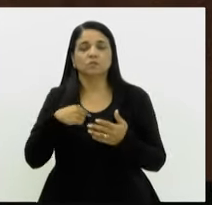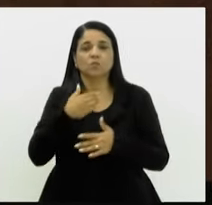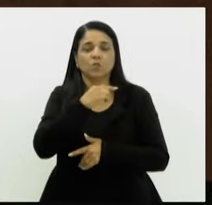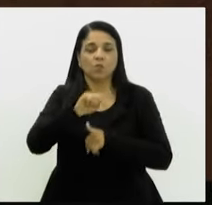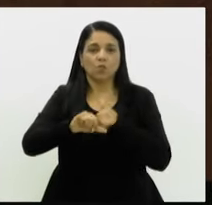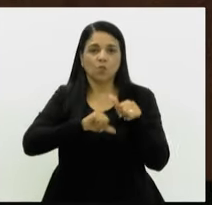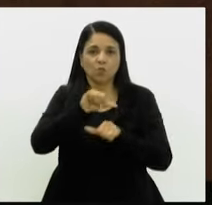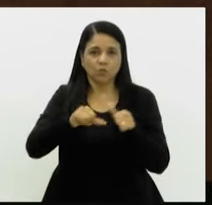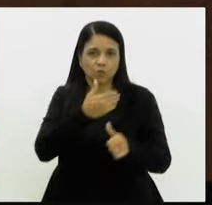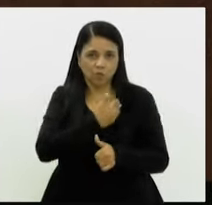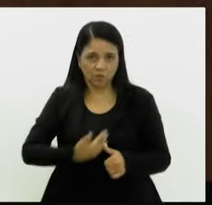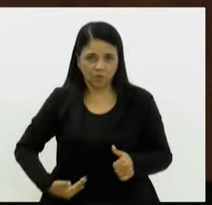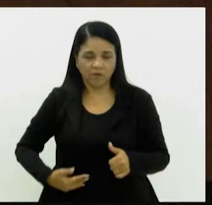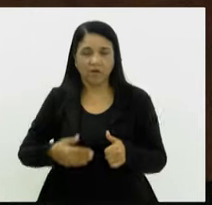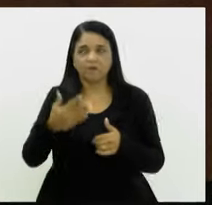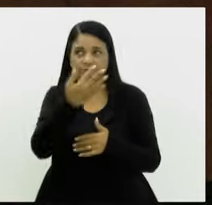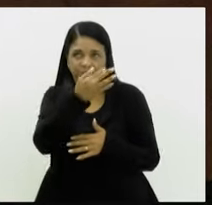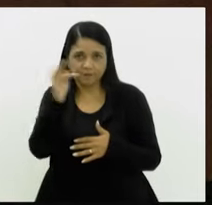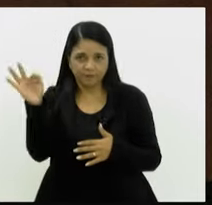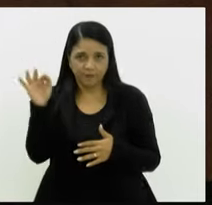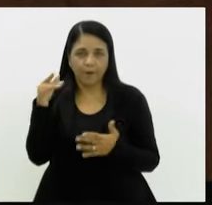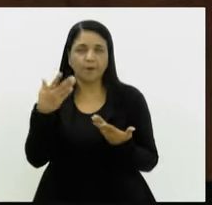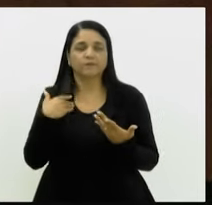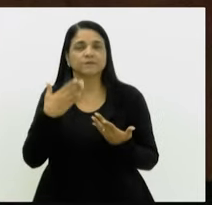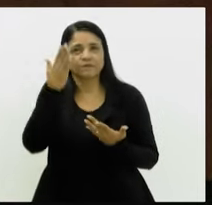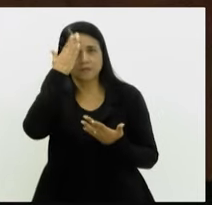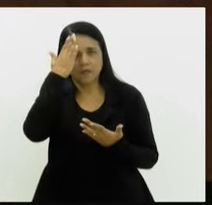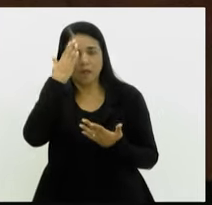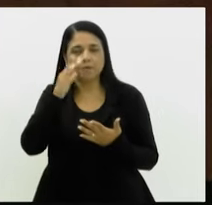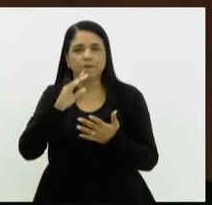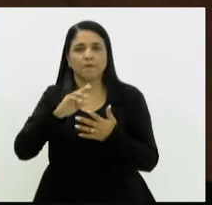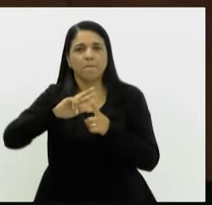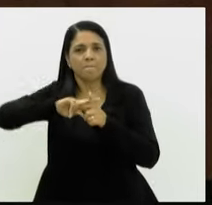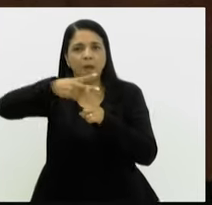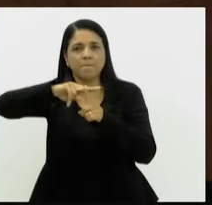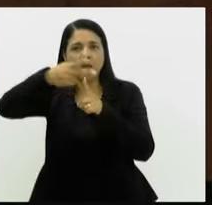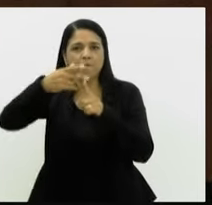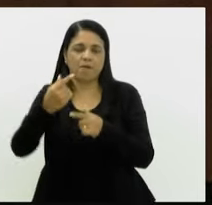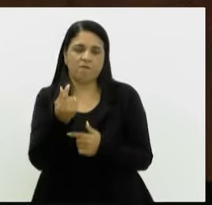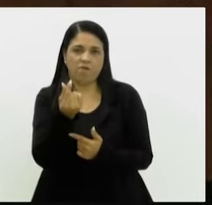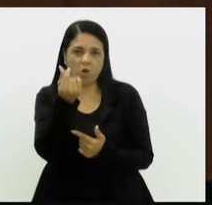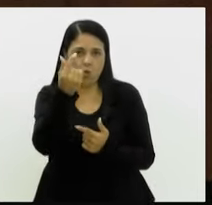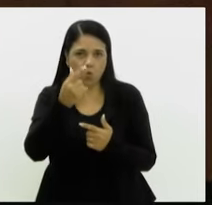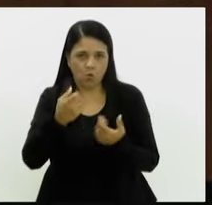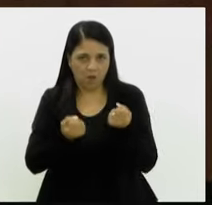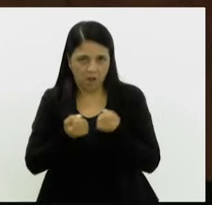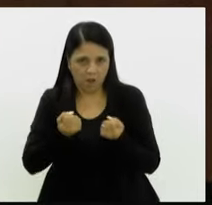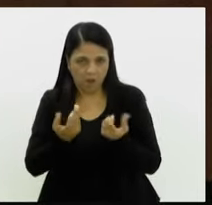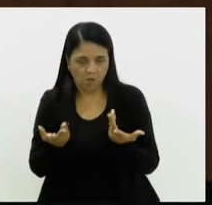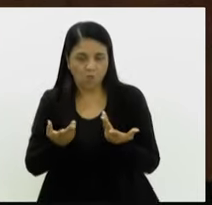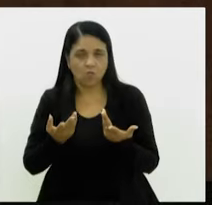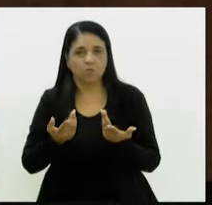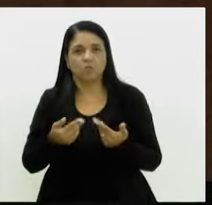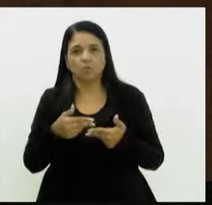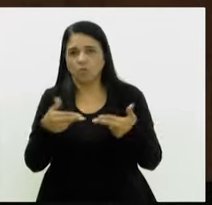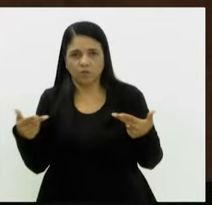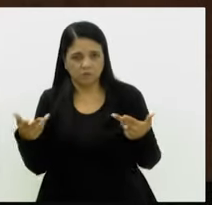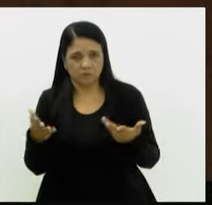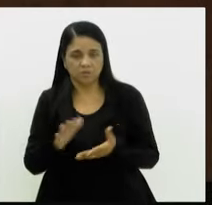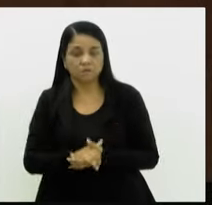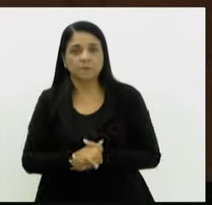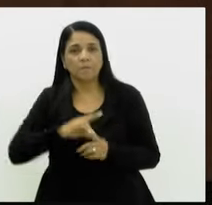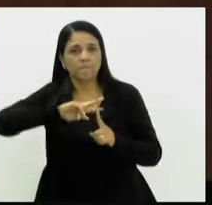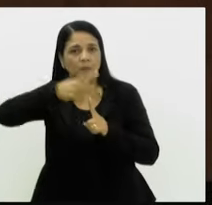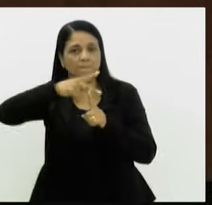nível federal, sabemos que as coisas vêm aumentando muito de preço. E, infelizmente, o que